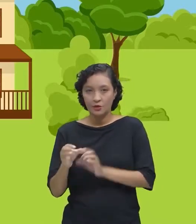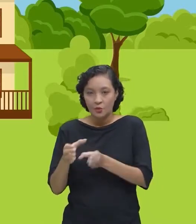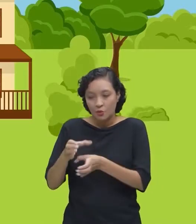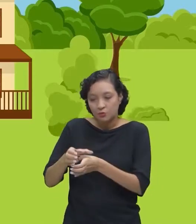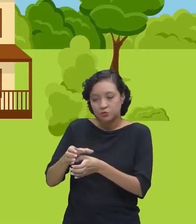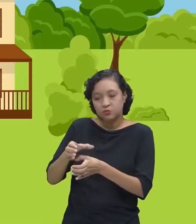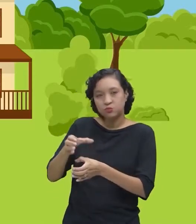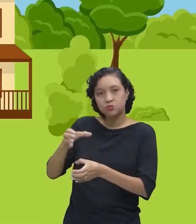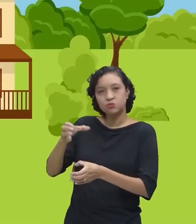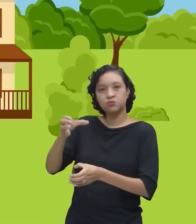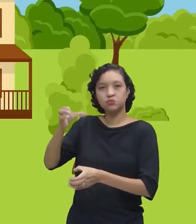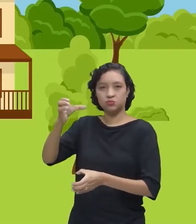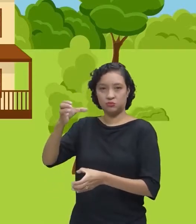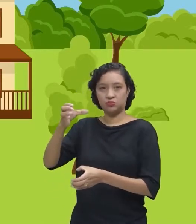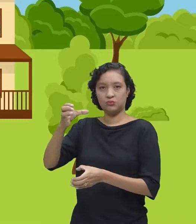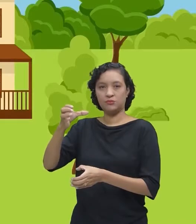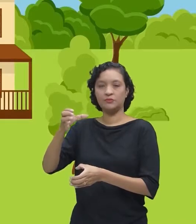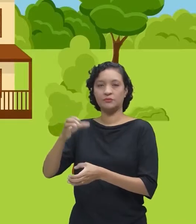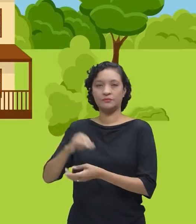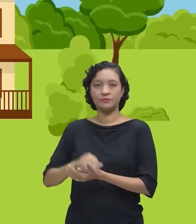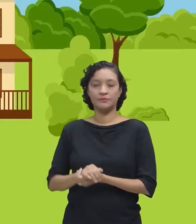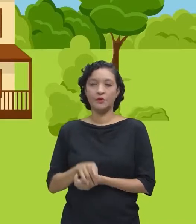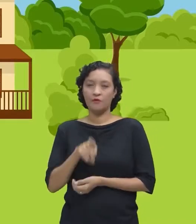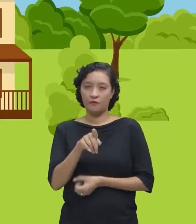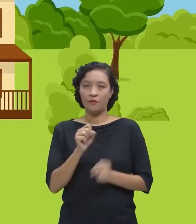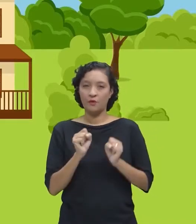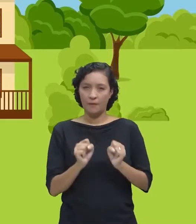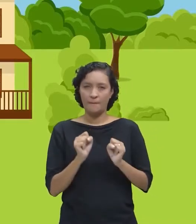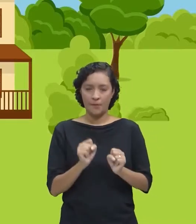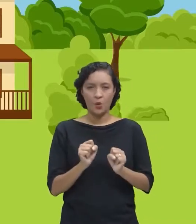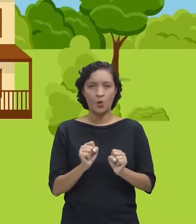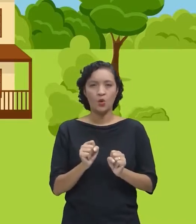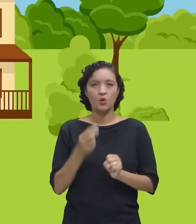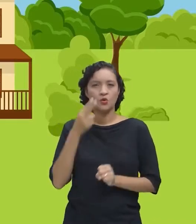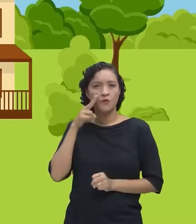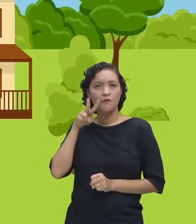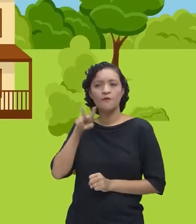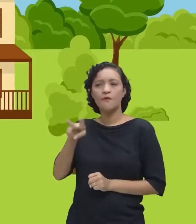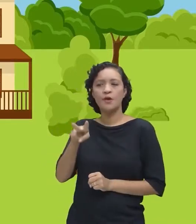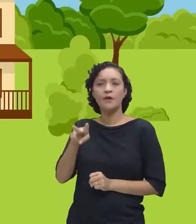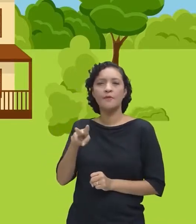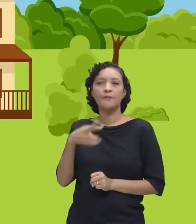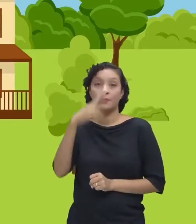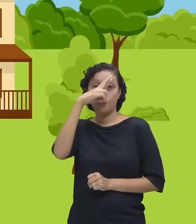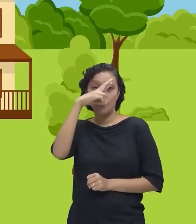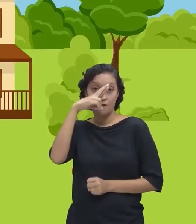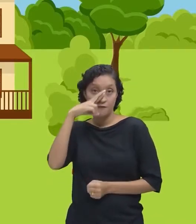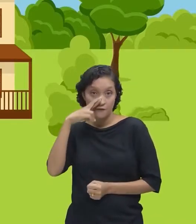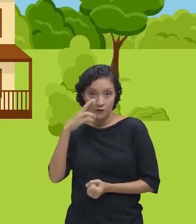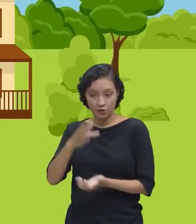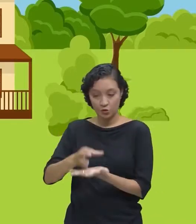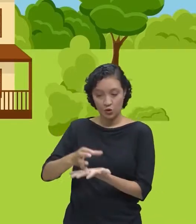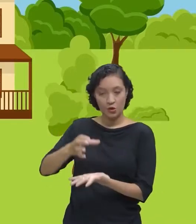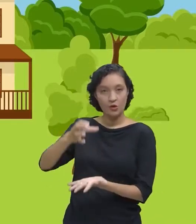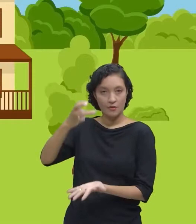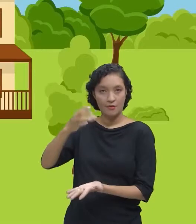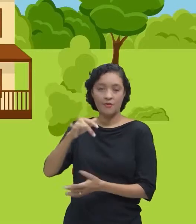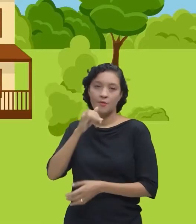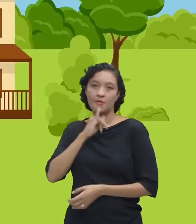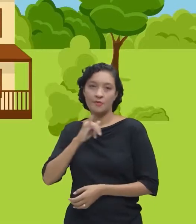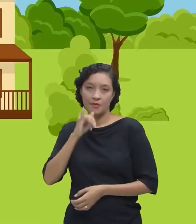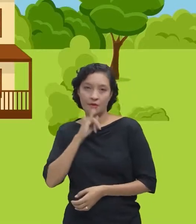um cano. Vocês podem ver na garrafa de refrigerante, na